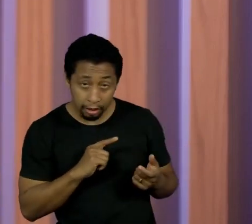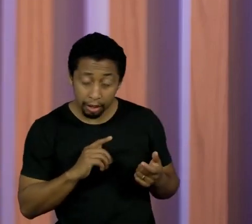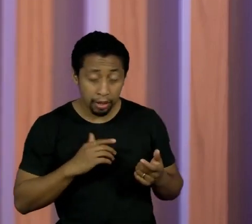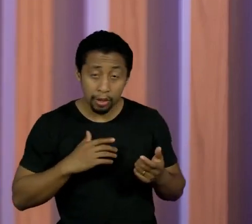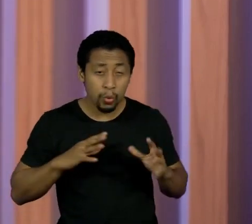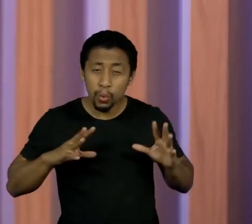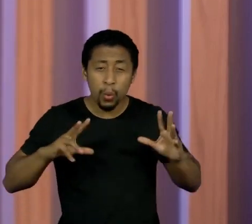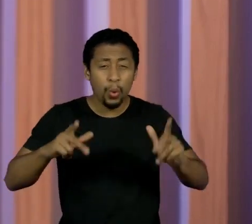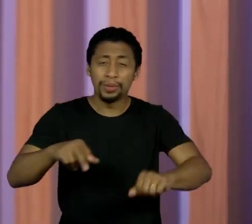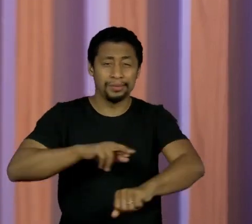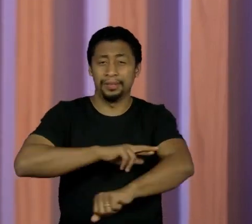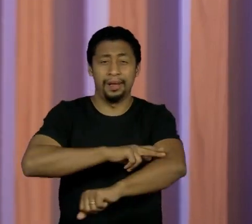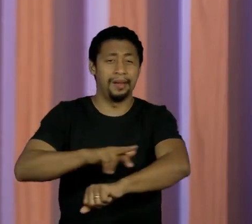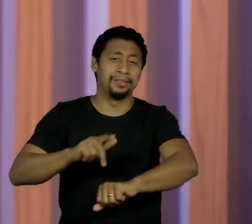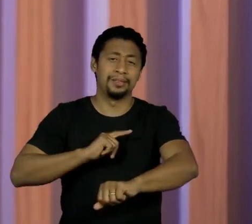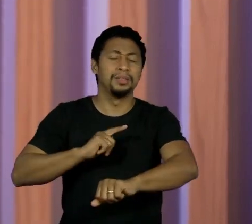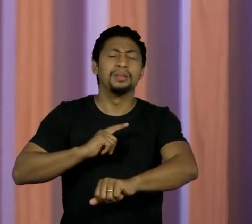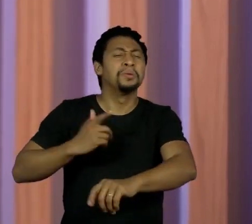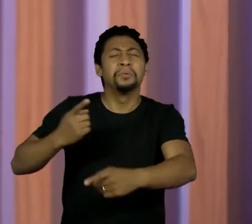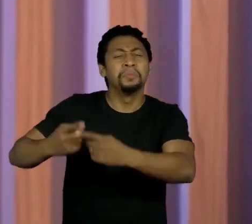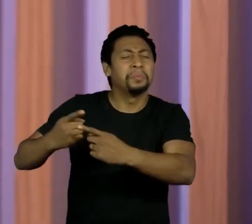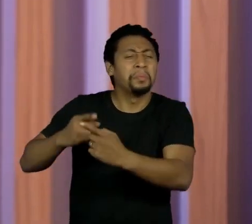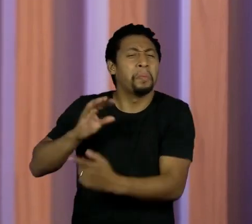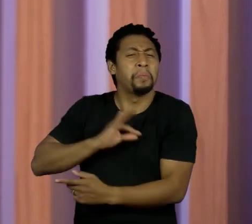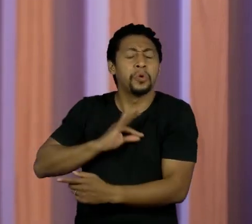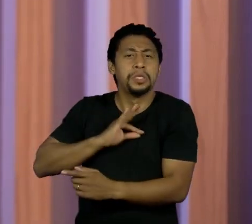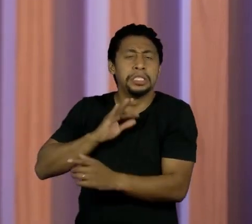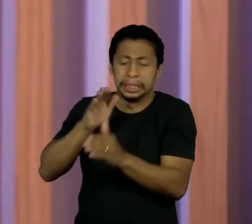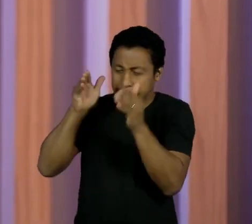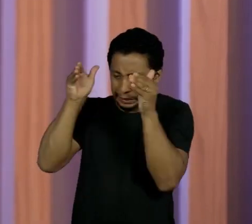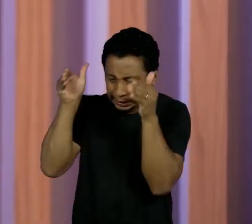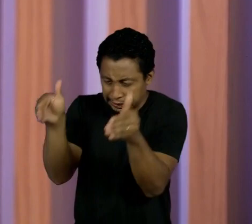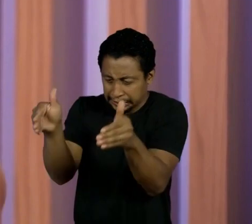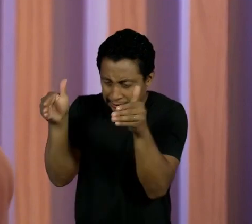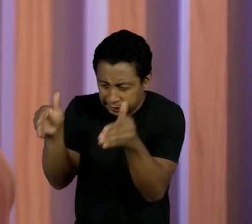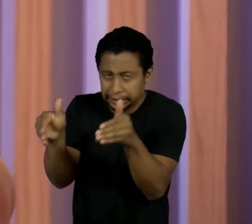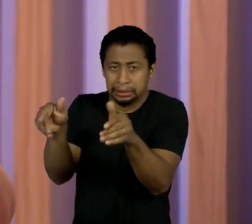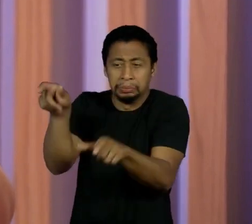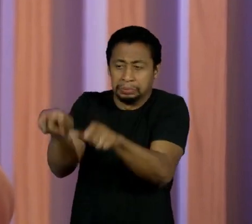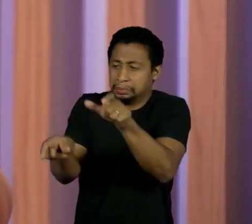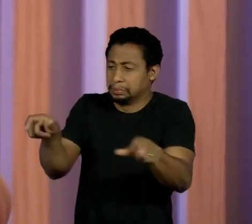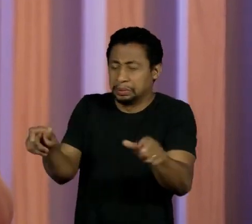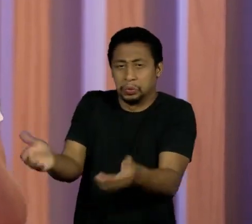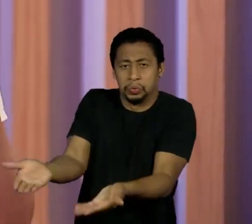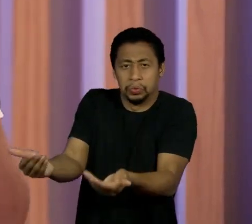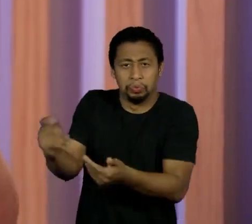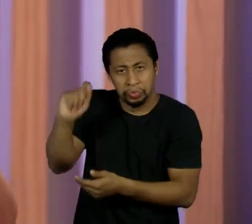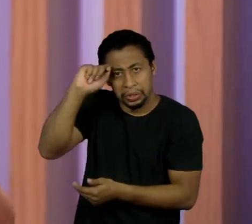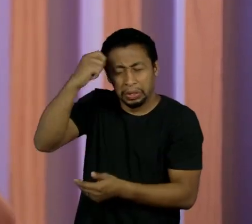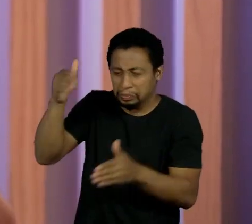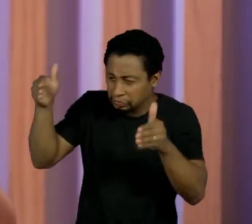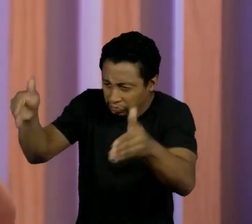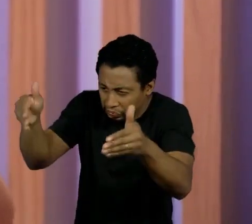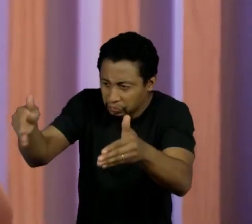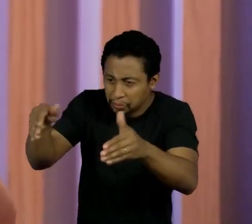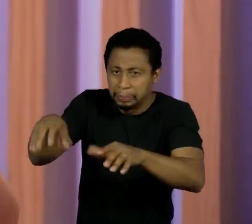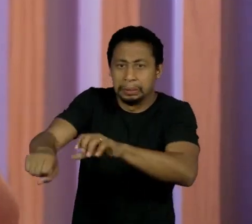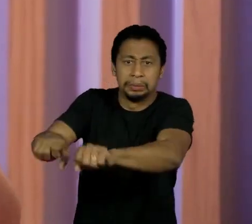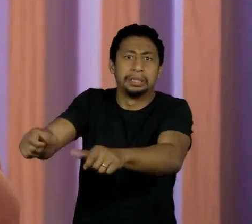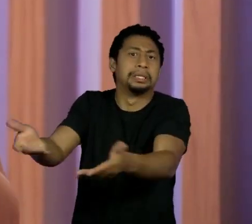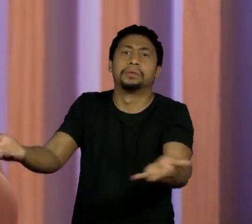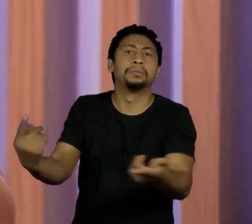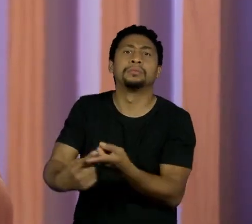por que a polícia tem essa obsessão com os meninos negros, jovens negros? É